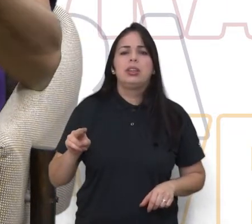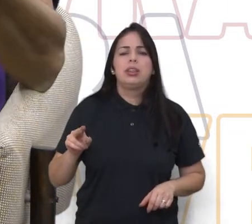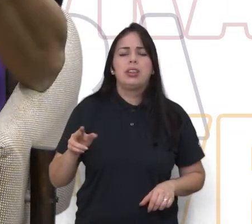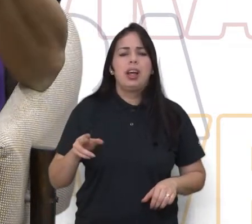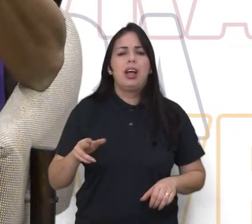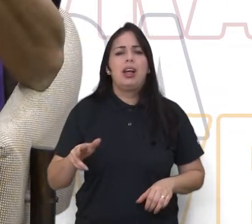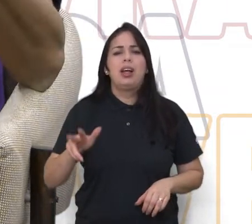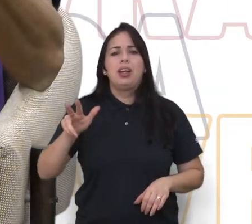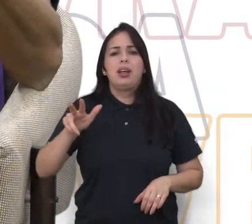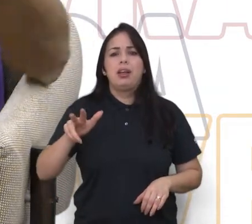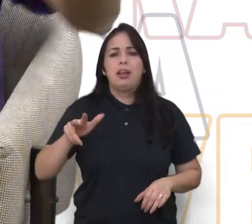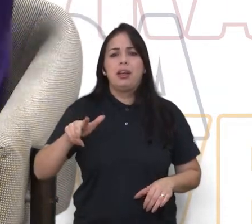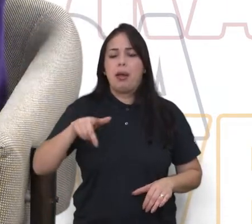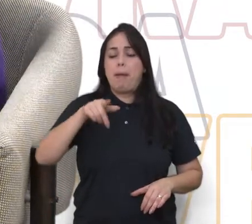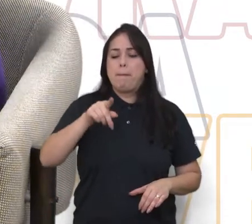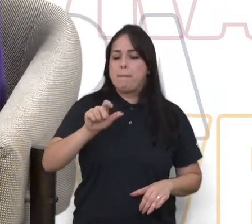caminhão